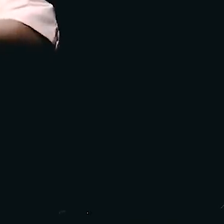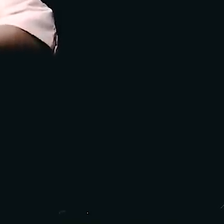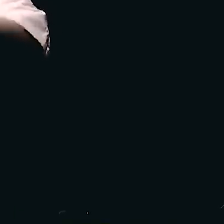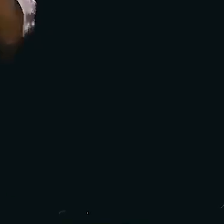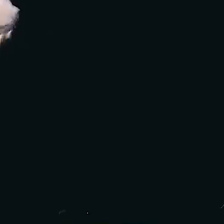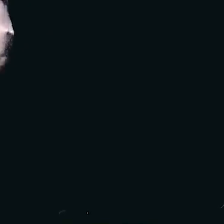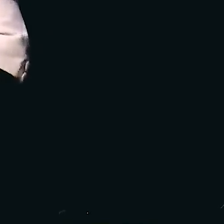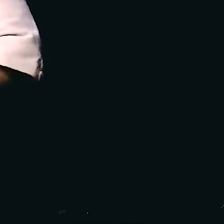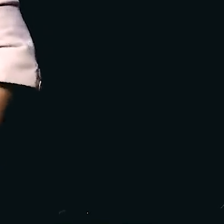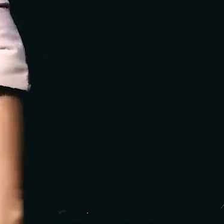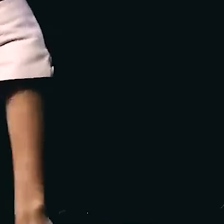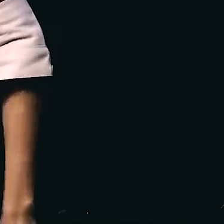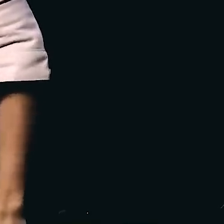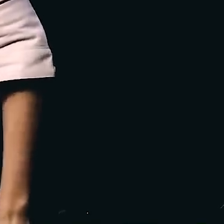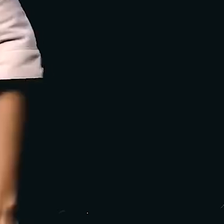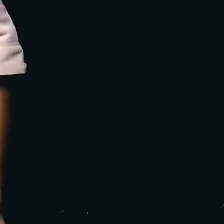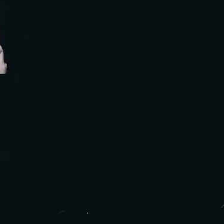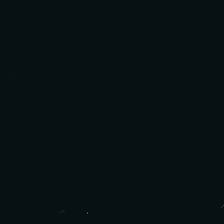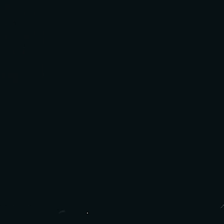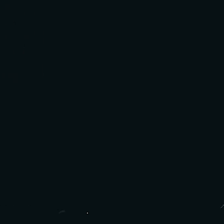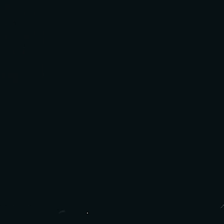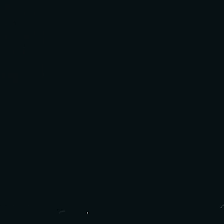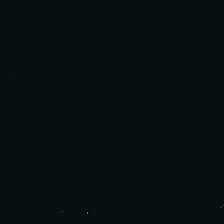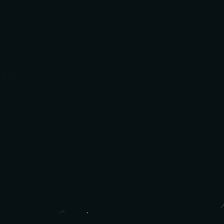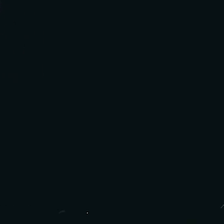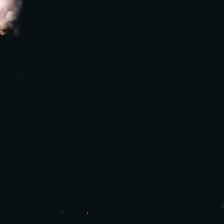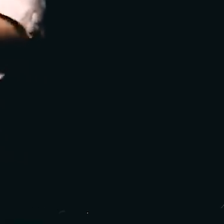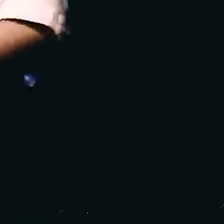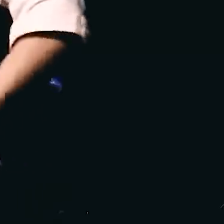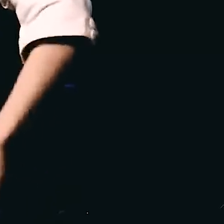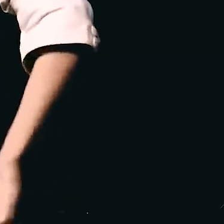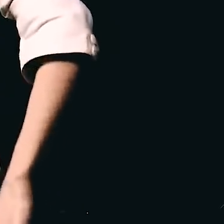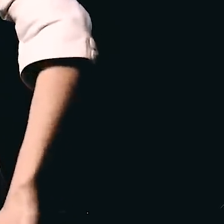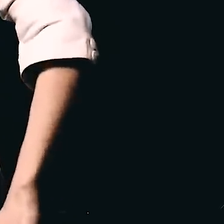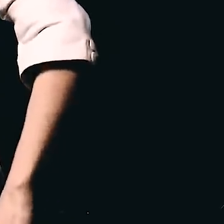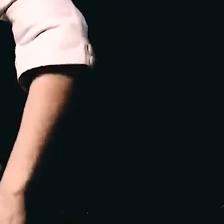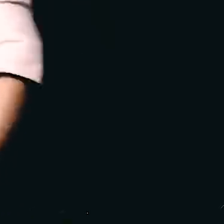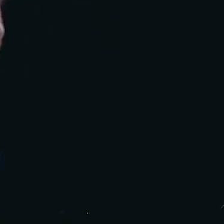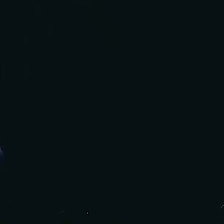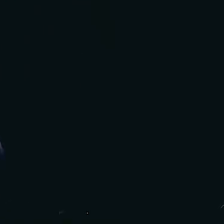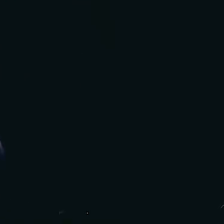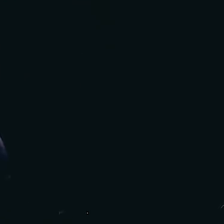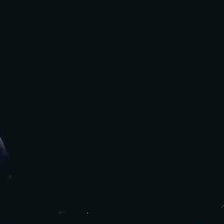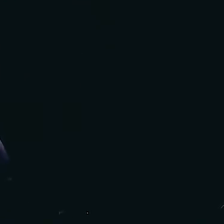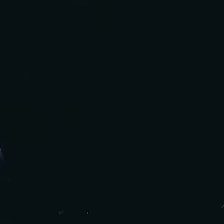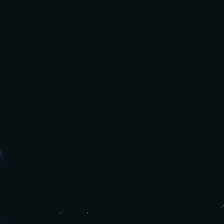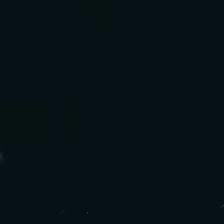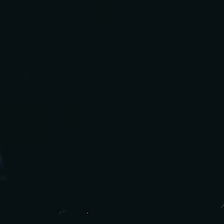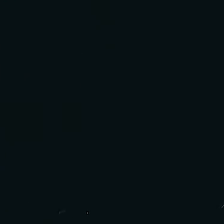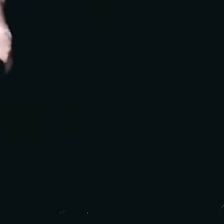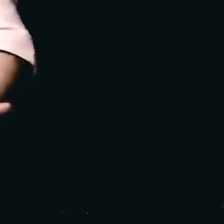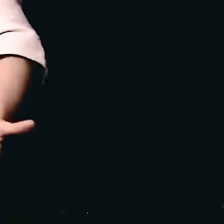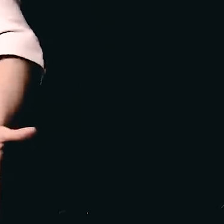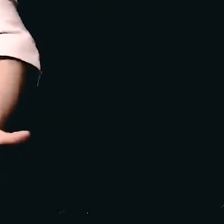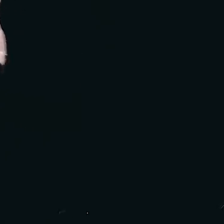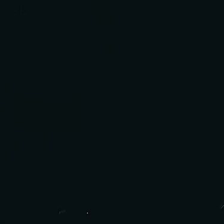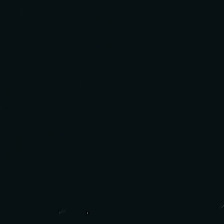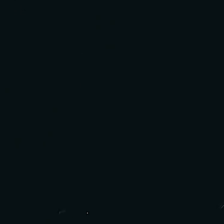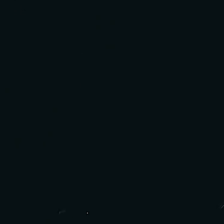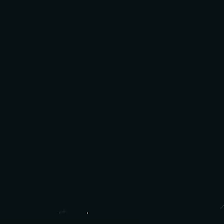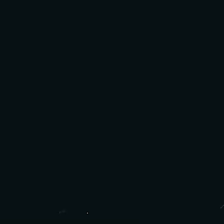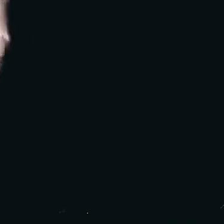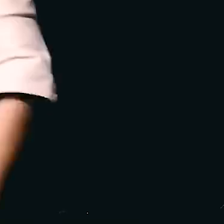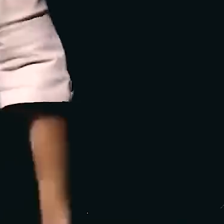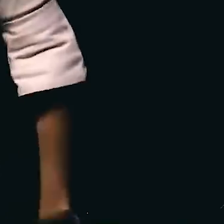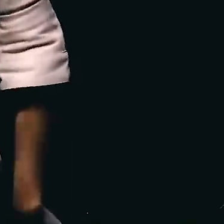Filemão. Ele poderia ter dito: o quê, Filemão? Peguei um escravo fujão. Oh, onde ele veio parar? Nas minhas mãos.